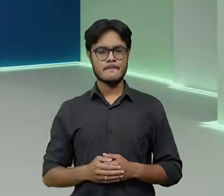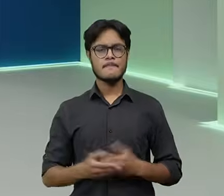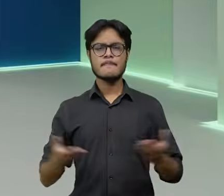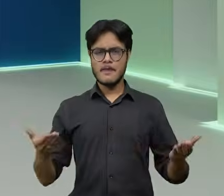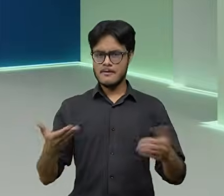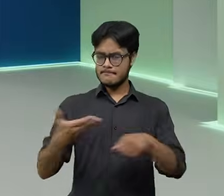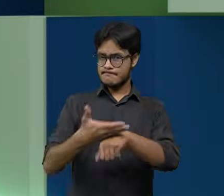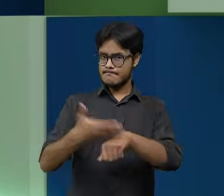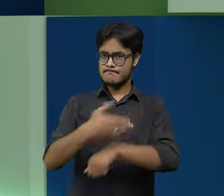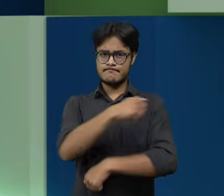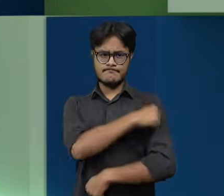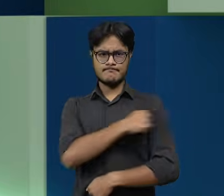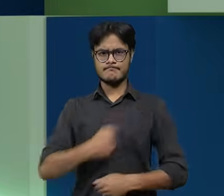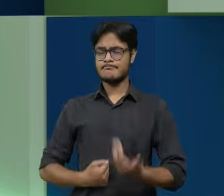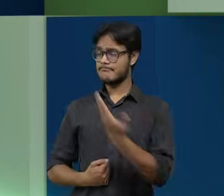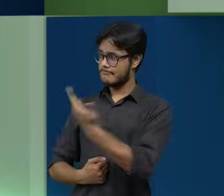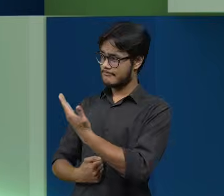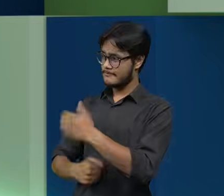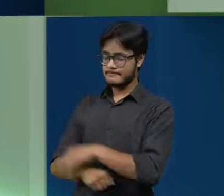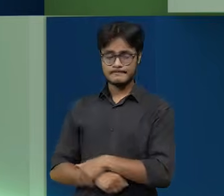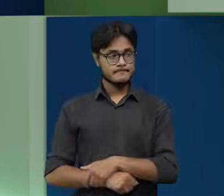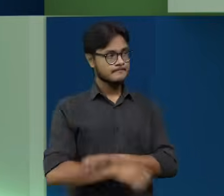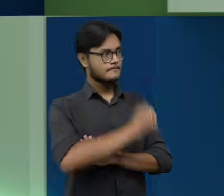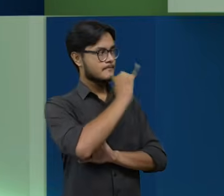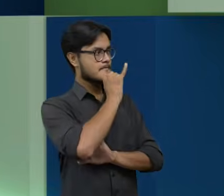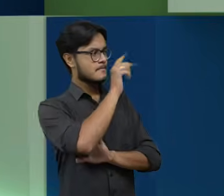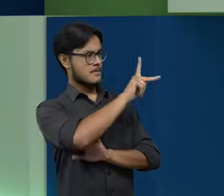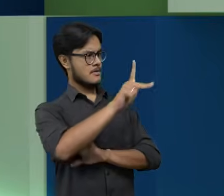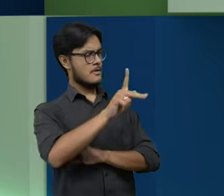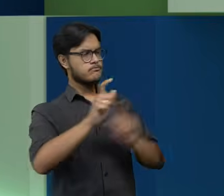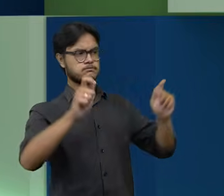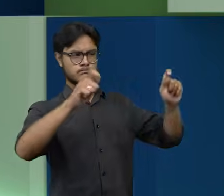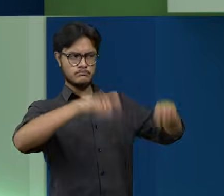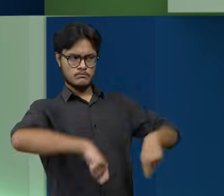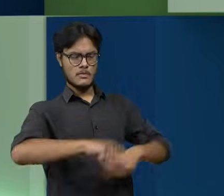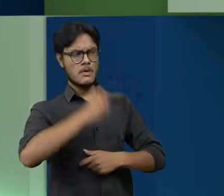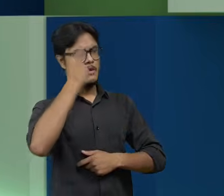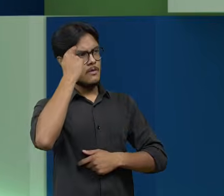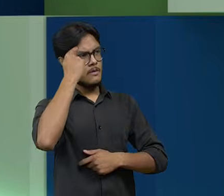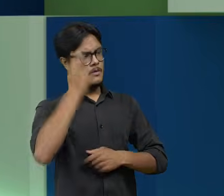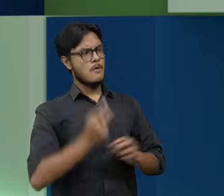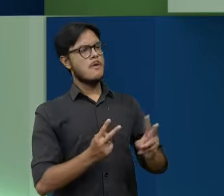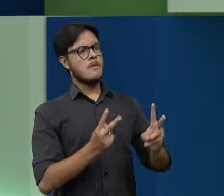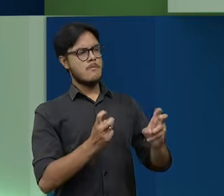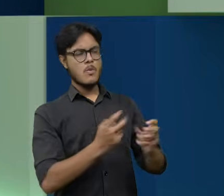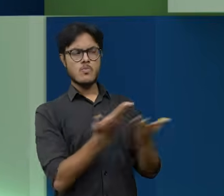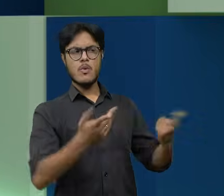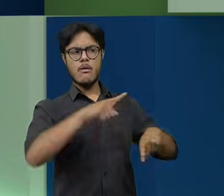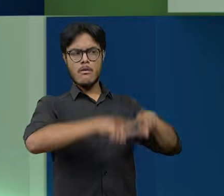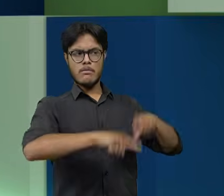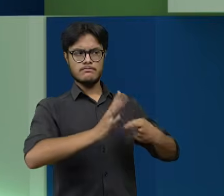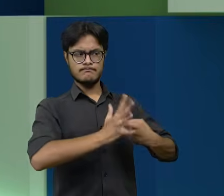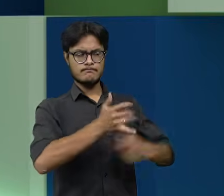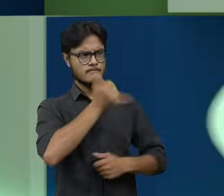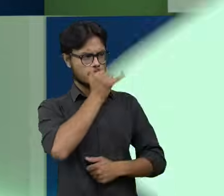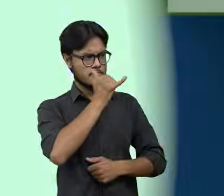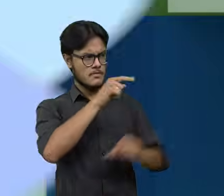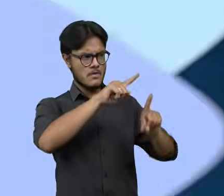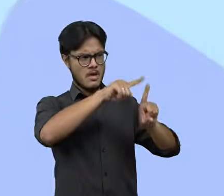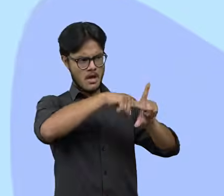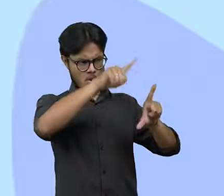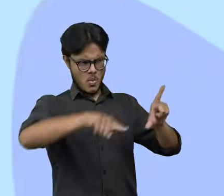uma participação. Professor, é possível identificar qual dispositivo elétrico só pelo